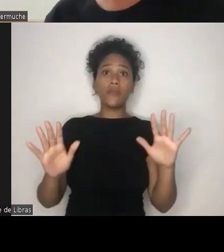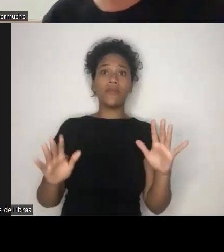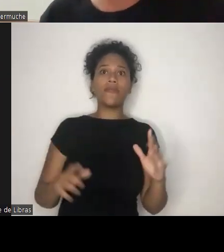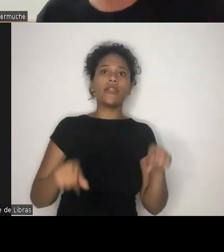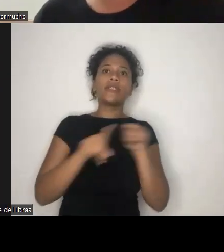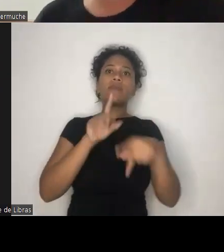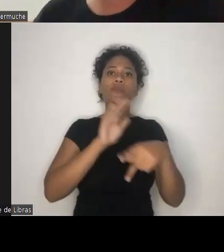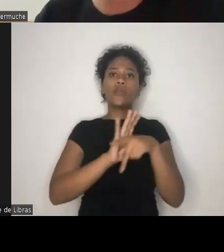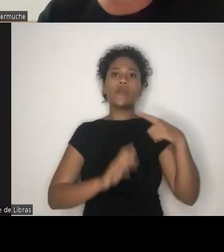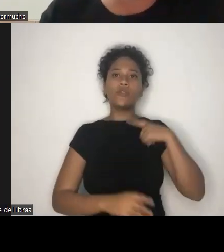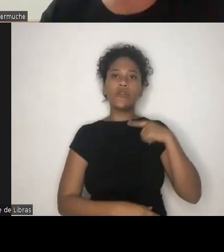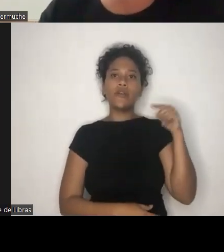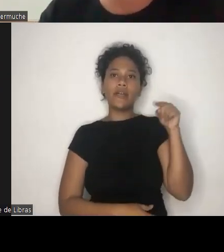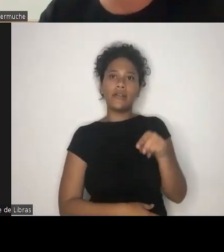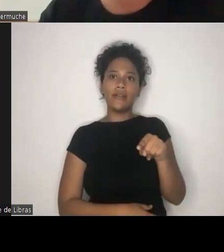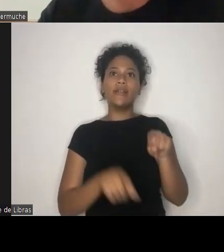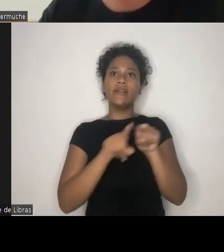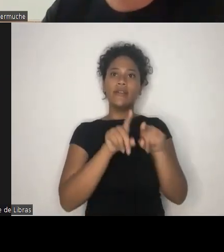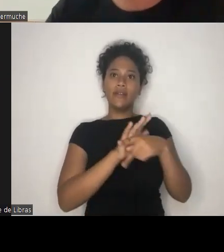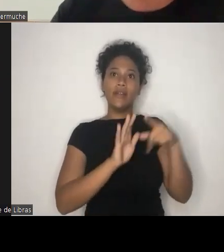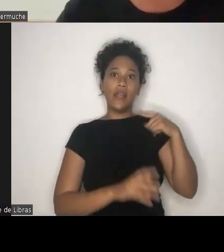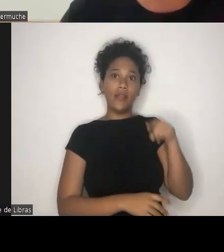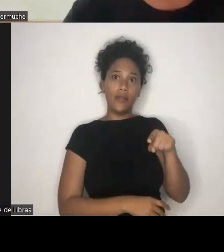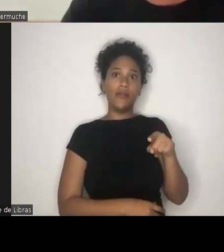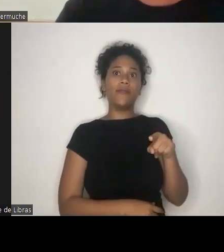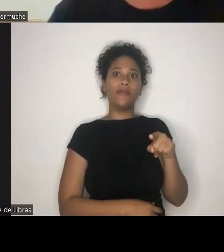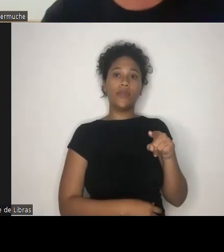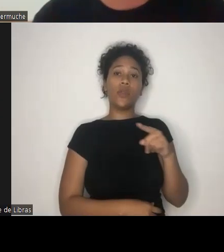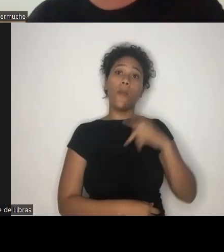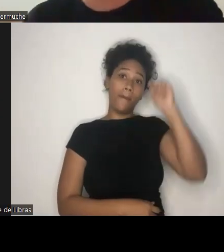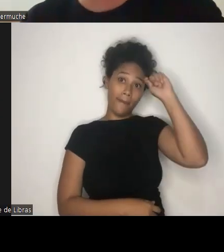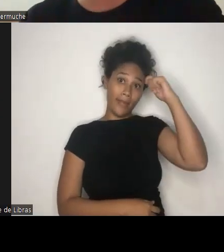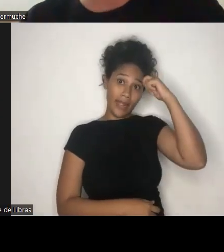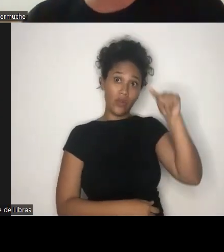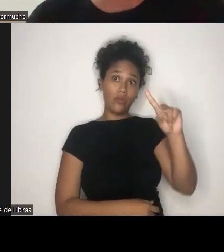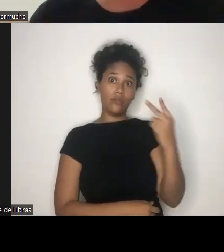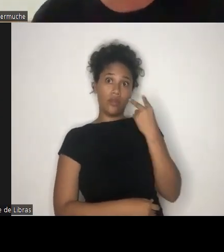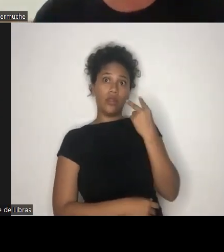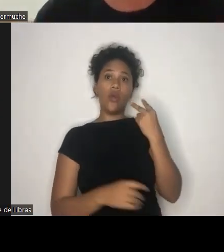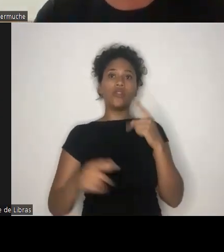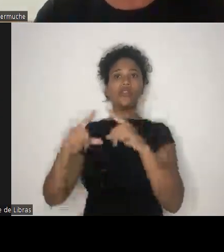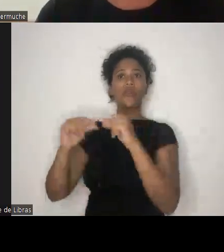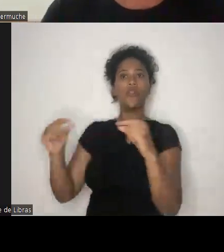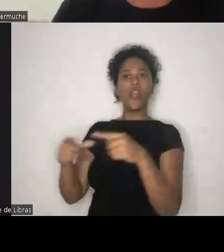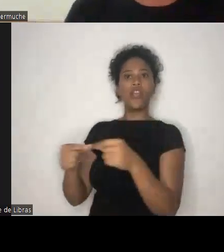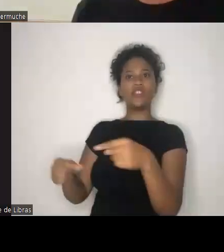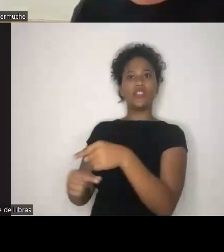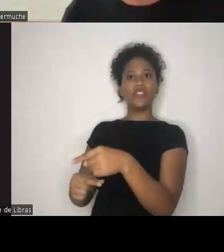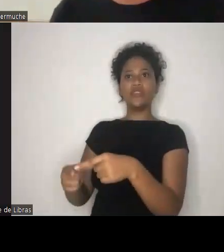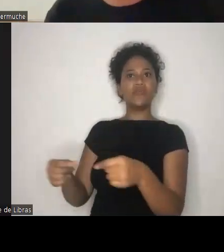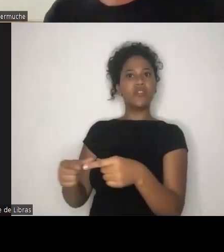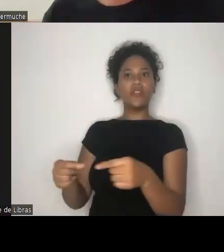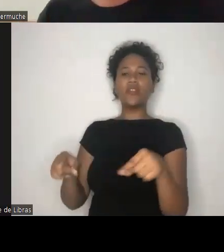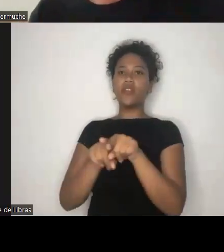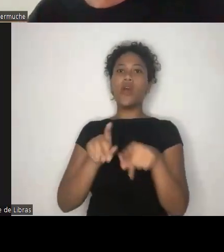trazer uma linguagem Universal vamos dizer assim que um preto se reconhecesse que um japonês se reconhecesse que fosse uma questão